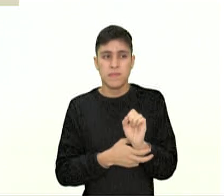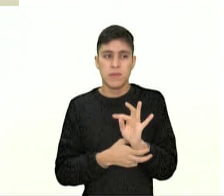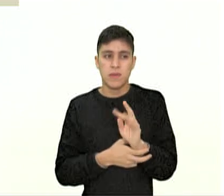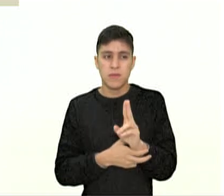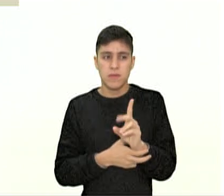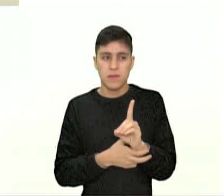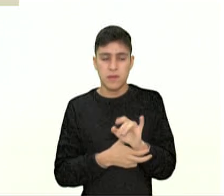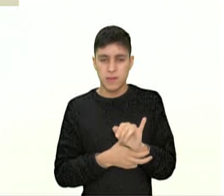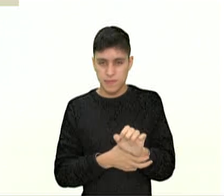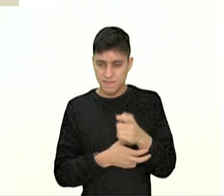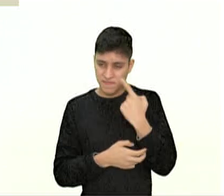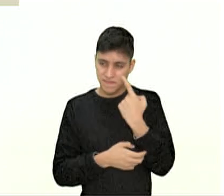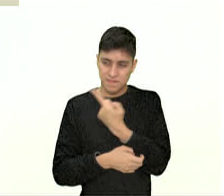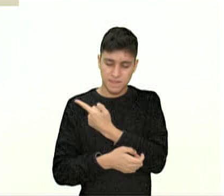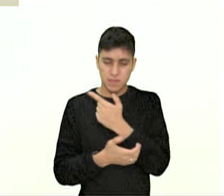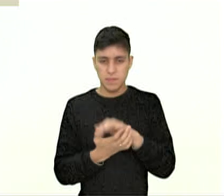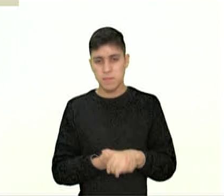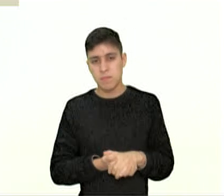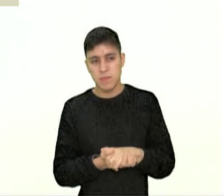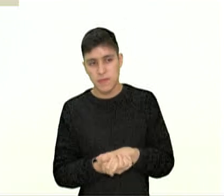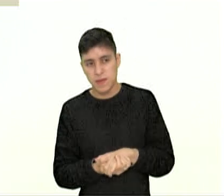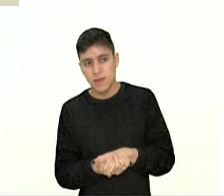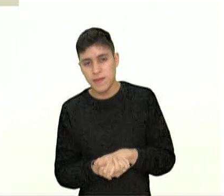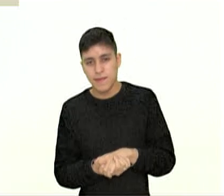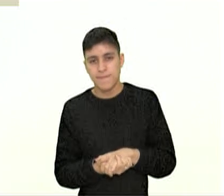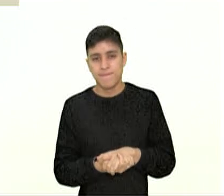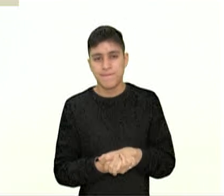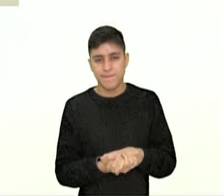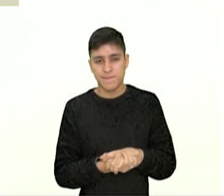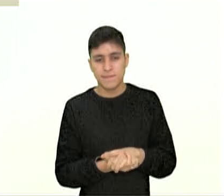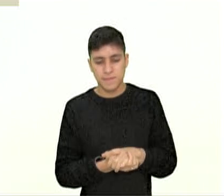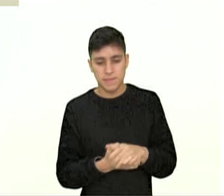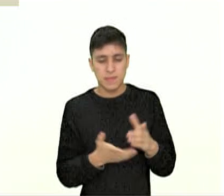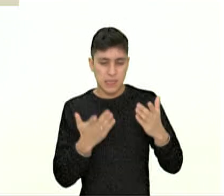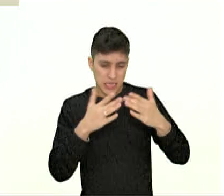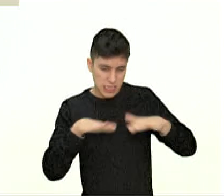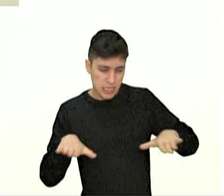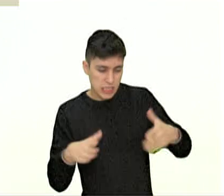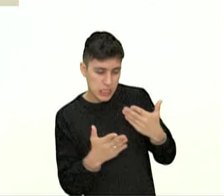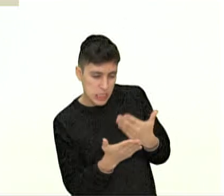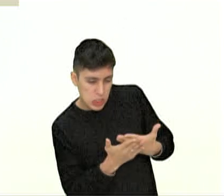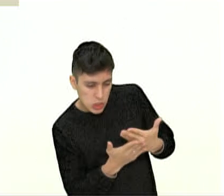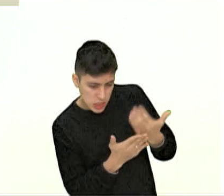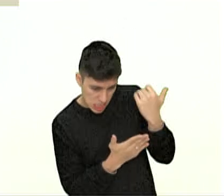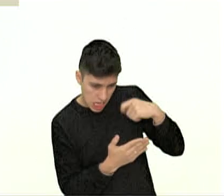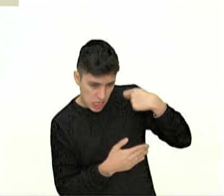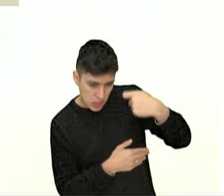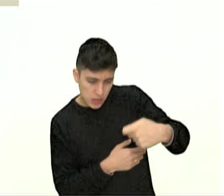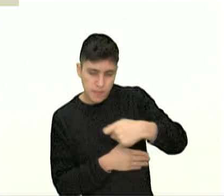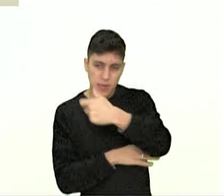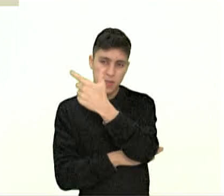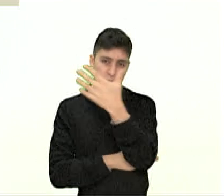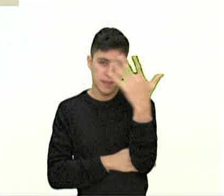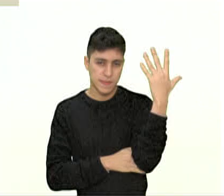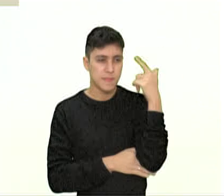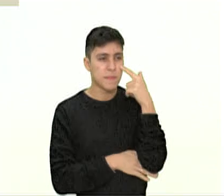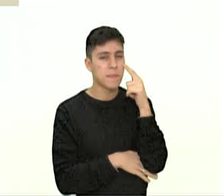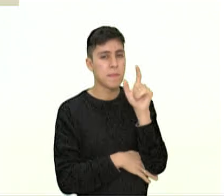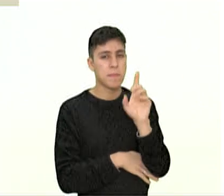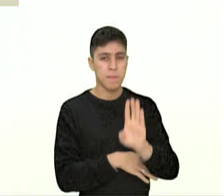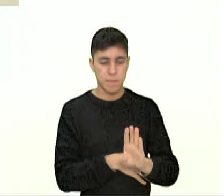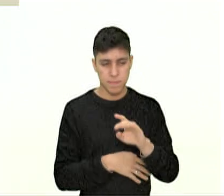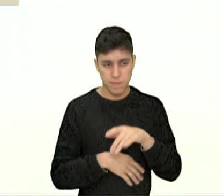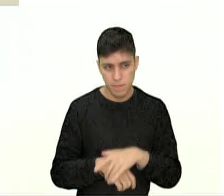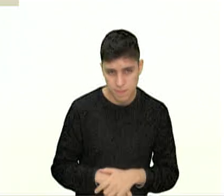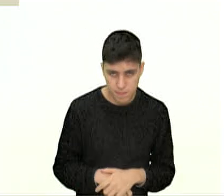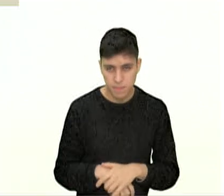niños estudiaram sobre la naturaleza. As crianças estudaram sobre a natureza. Letra B.